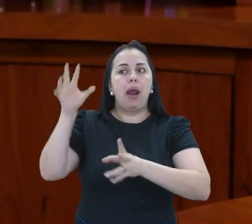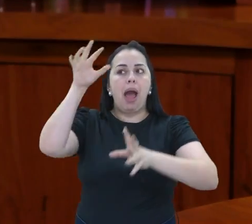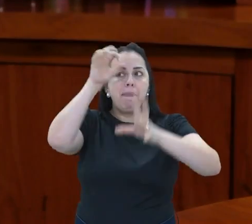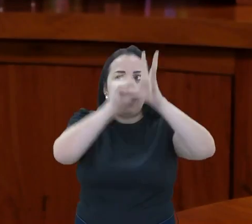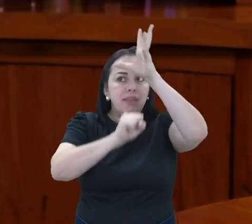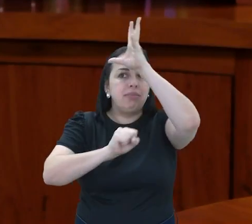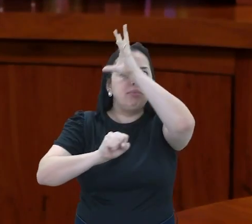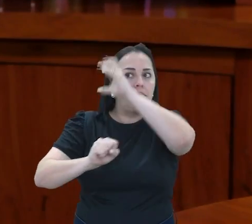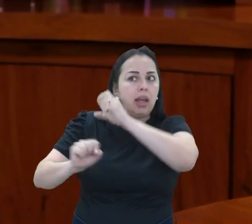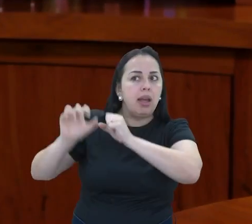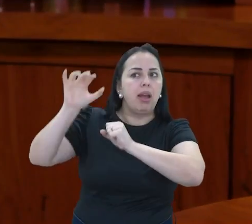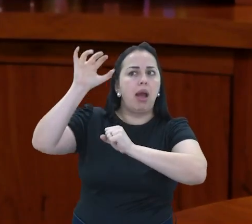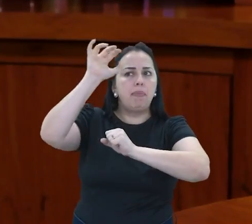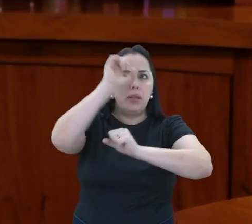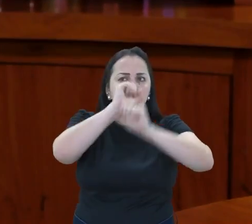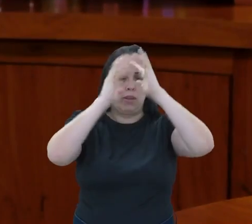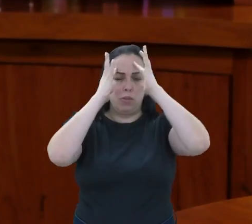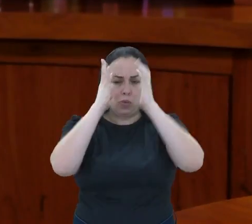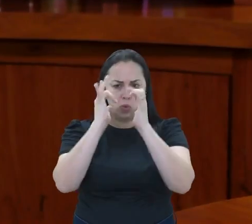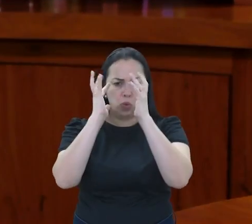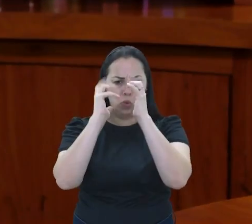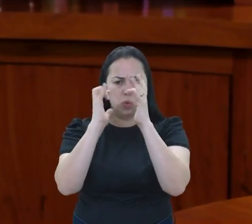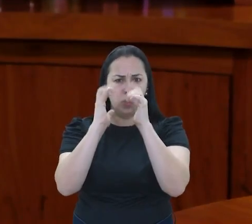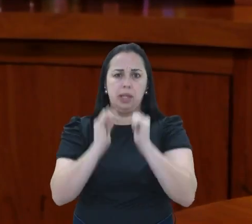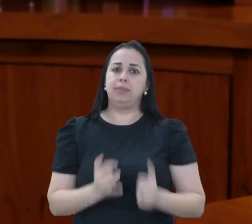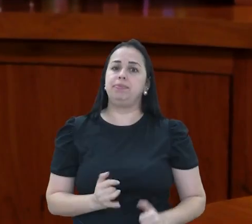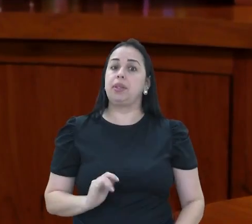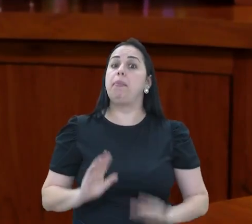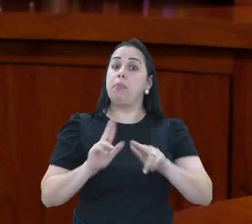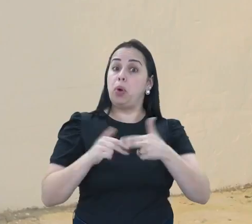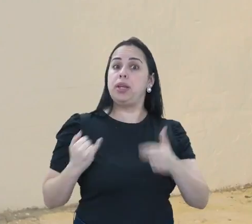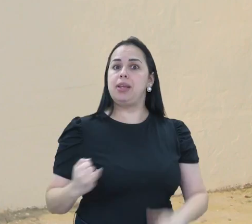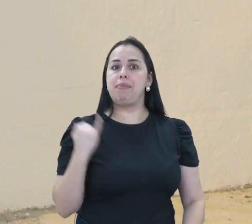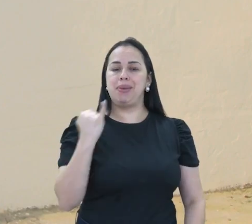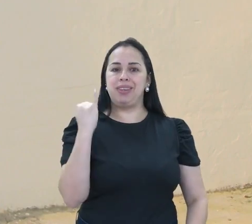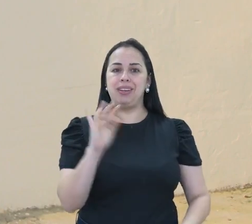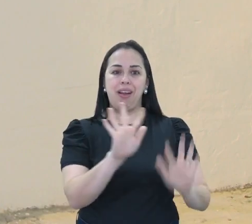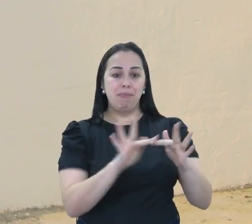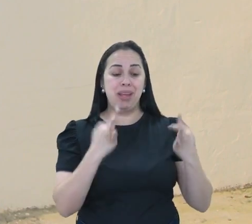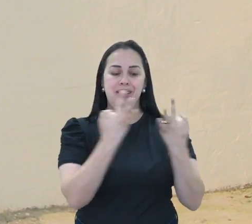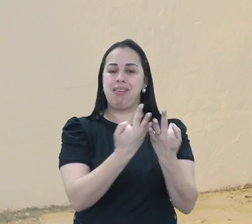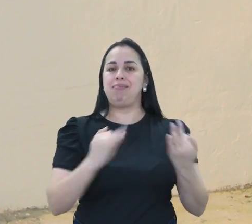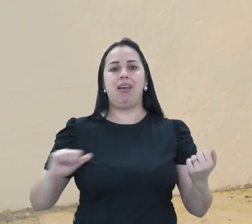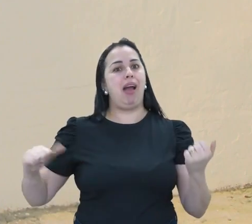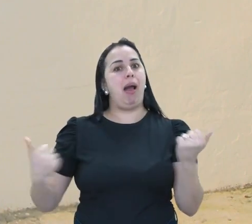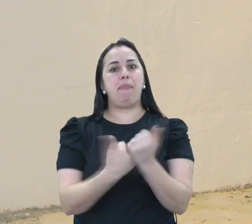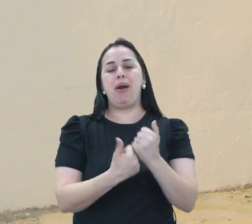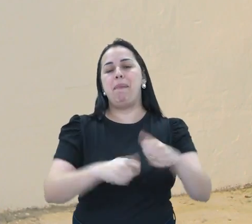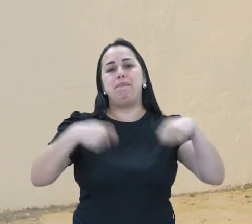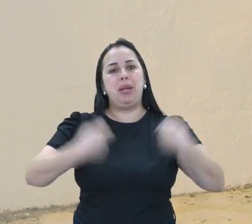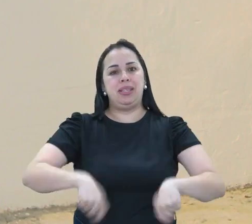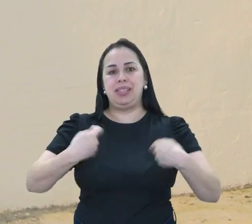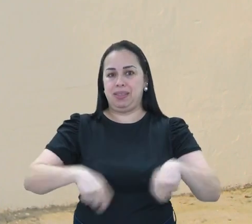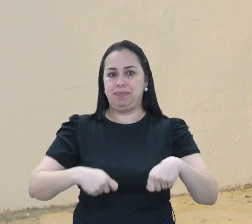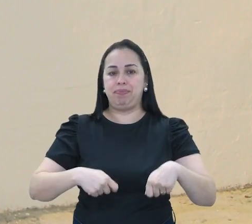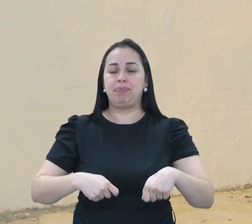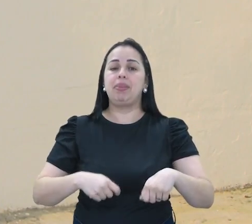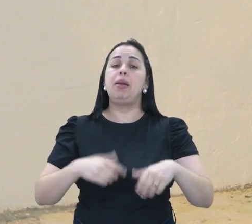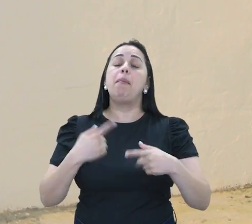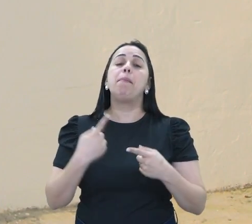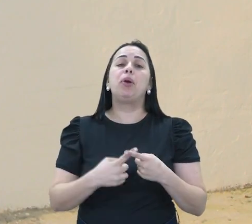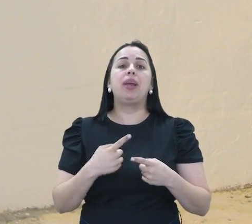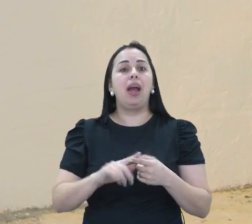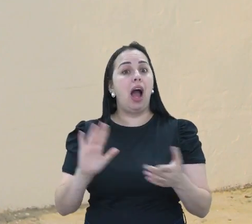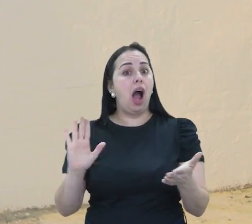mais aprendizado, quanto mais a gente desafiar o nosso cérebro, melhor é. É importante o apoio também à família do idoso que